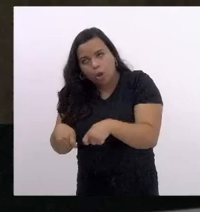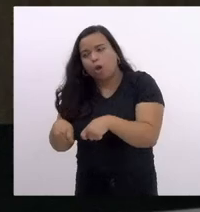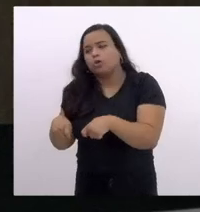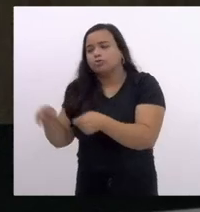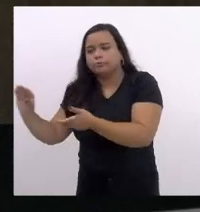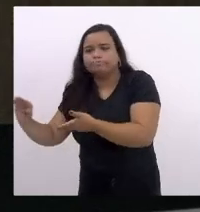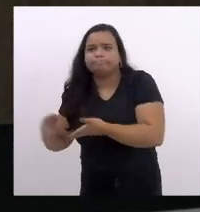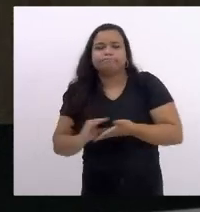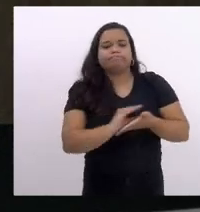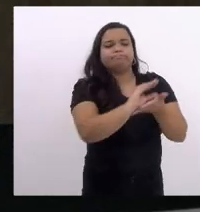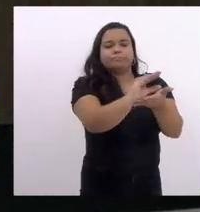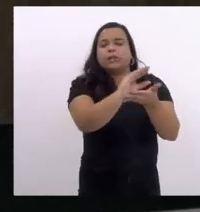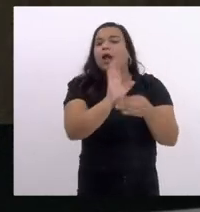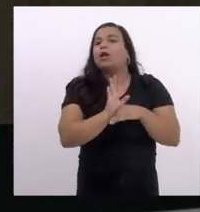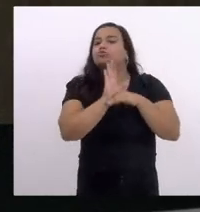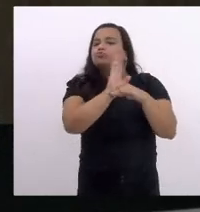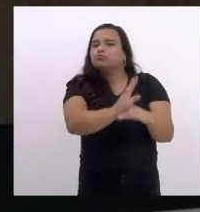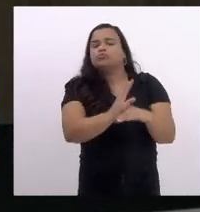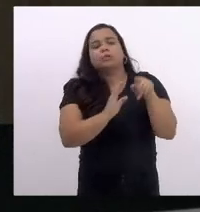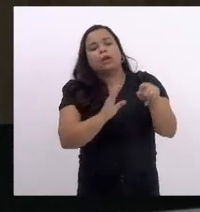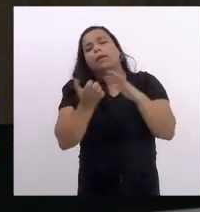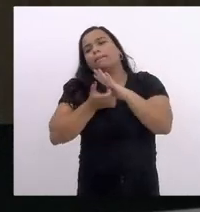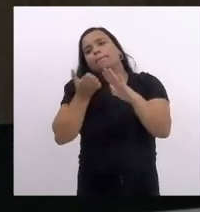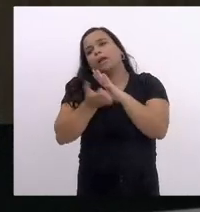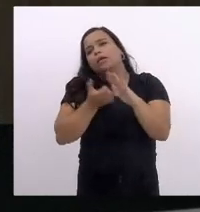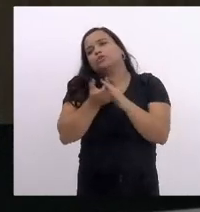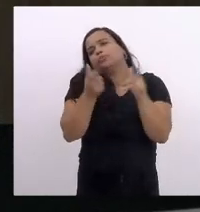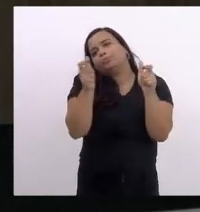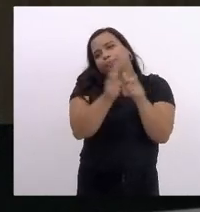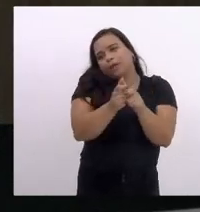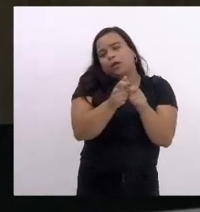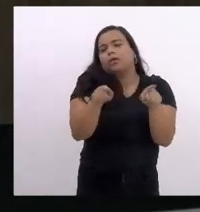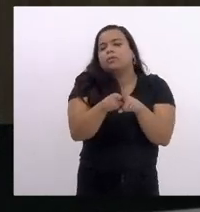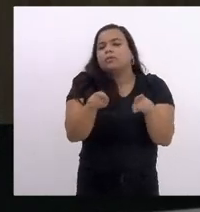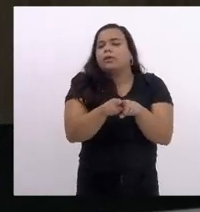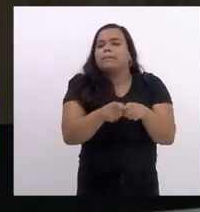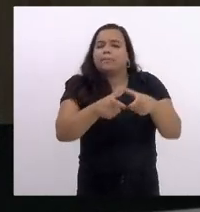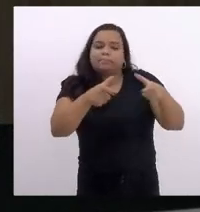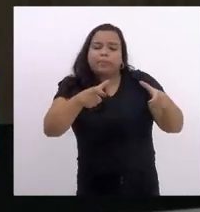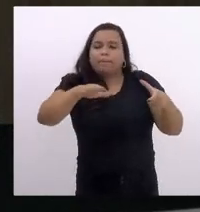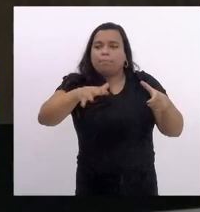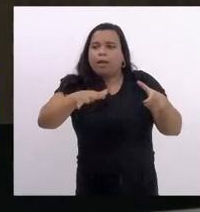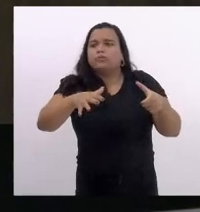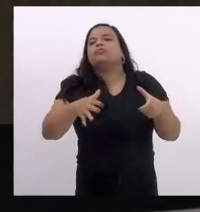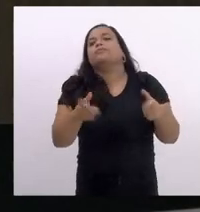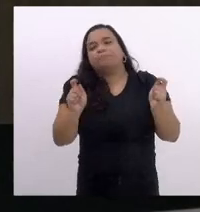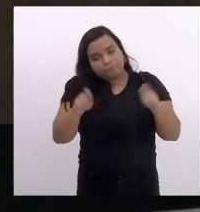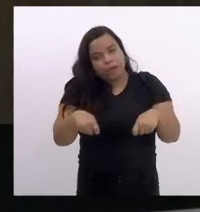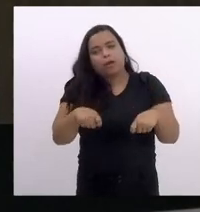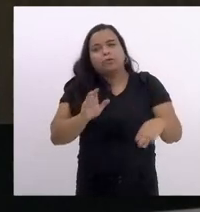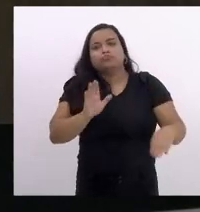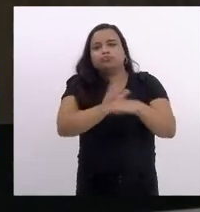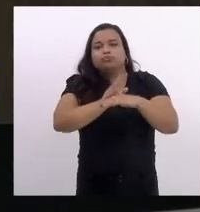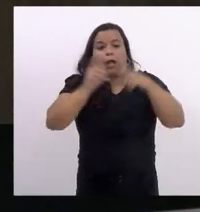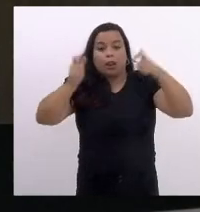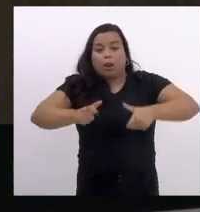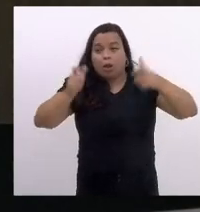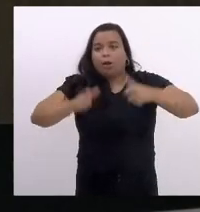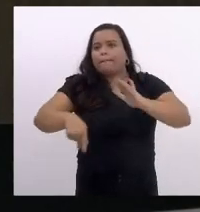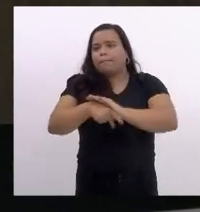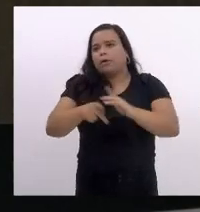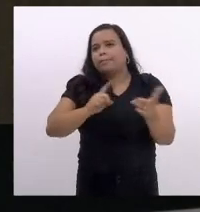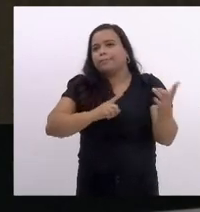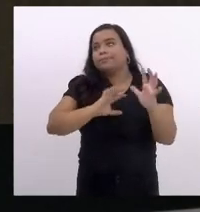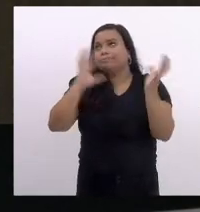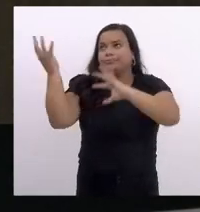e médias empresas situadas nas áreas abrangidas pela emergência ou calamidade pública. E no artigo 2º,